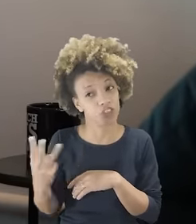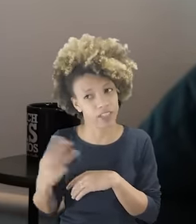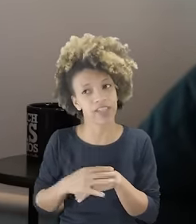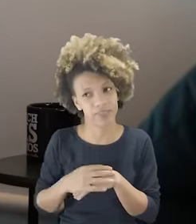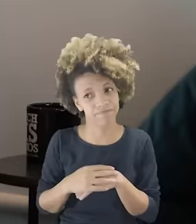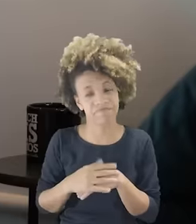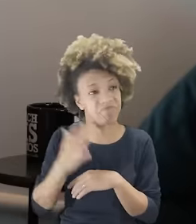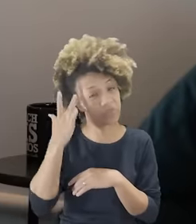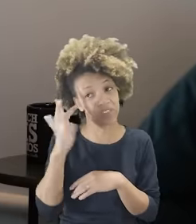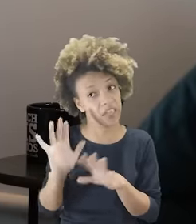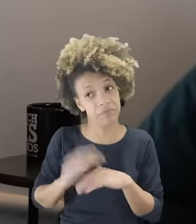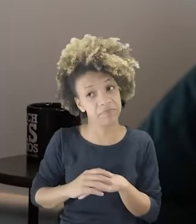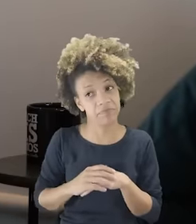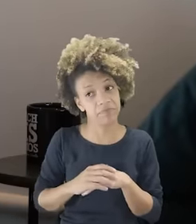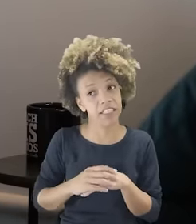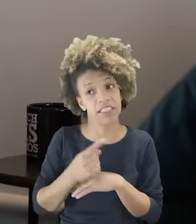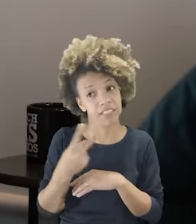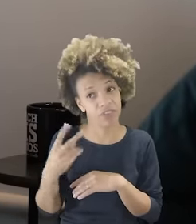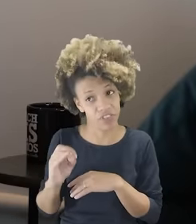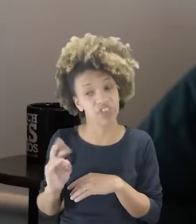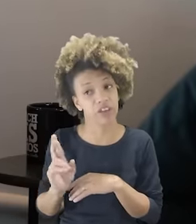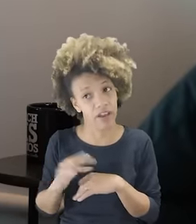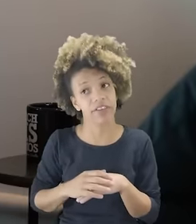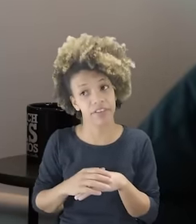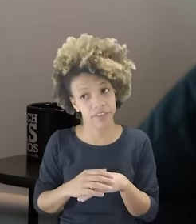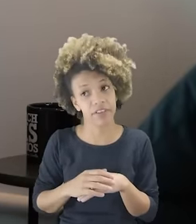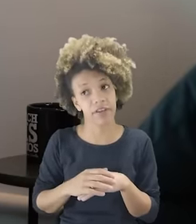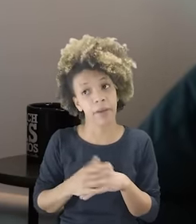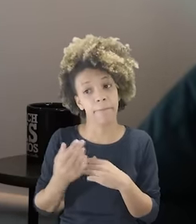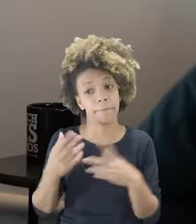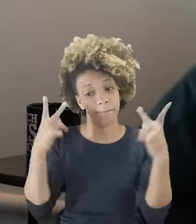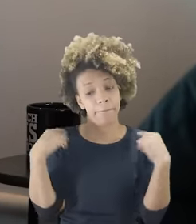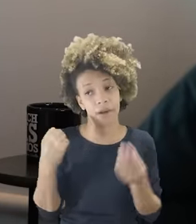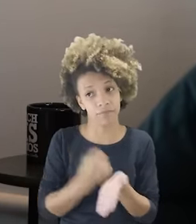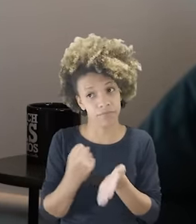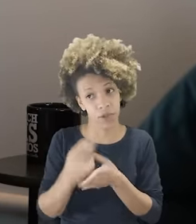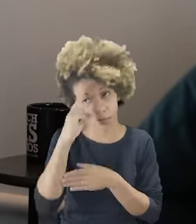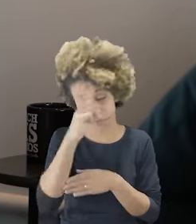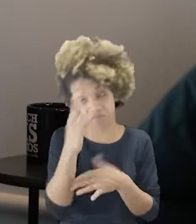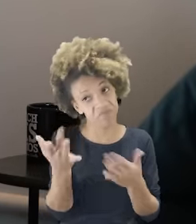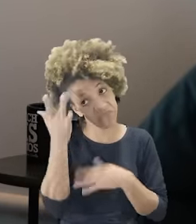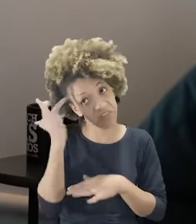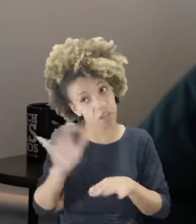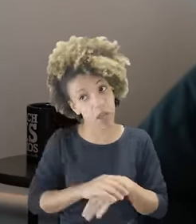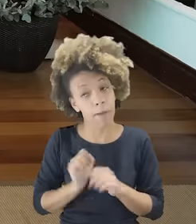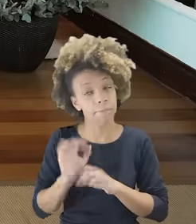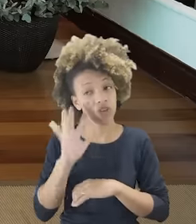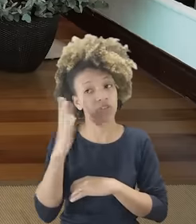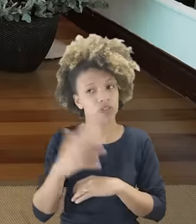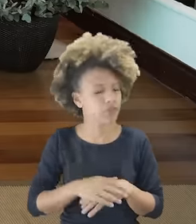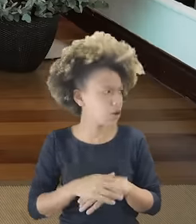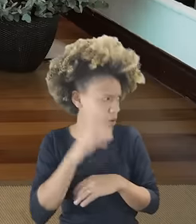talvez sei lá é r$ 120 para colocar na carteira de motorista profissional fazer Uber quem sabe essa pode ser uma solução